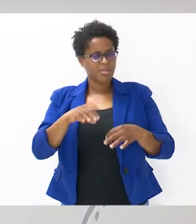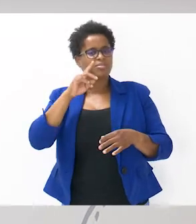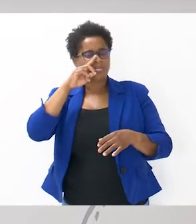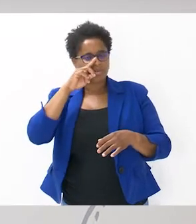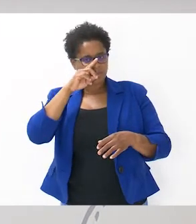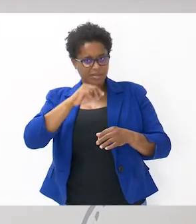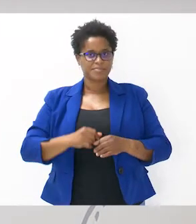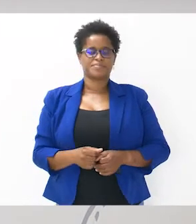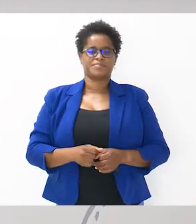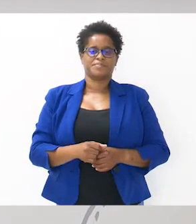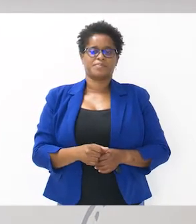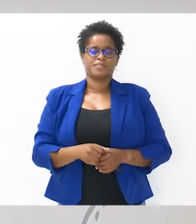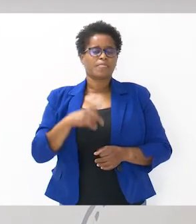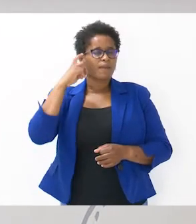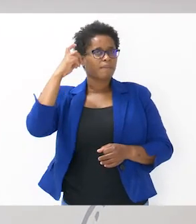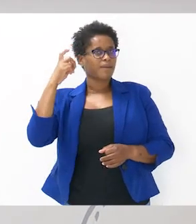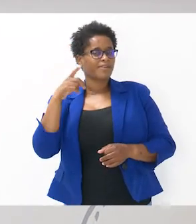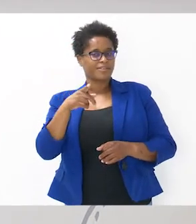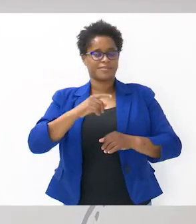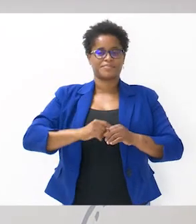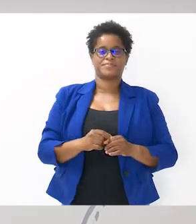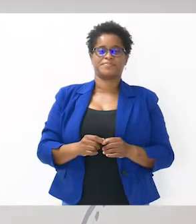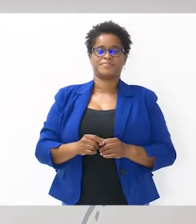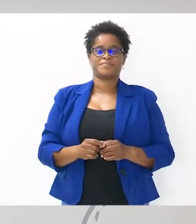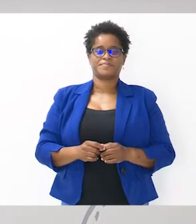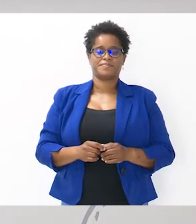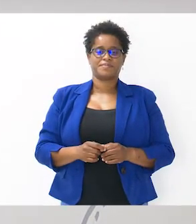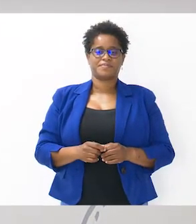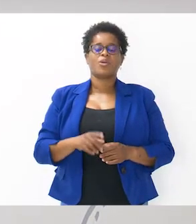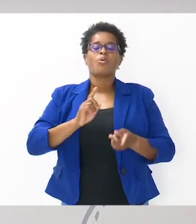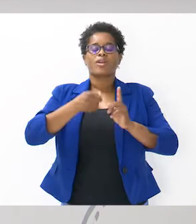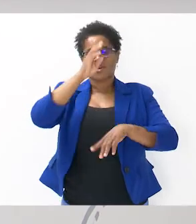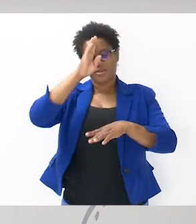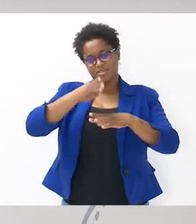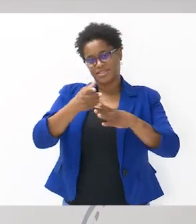mentir? Pensem ali no que aconteceu.